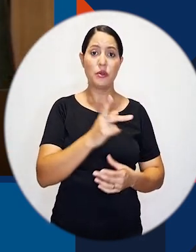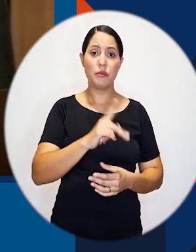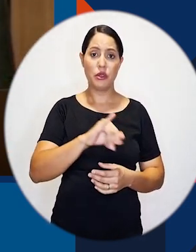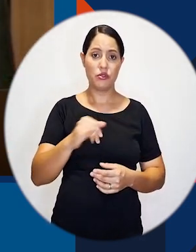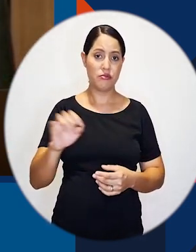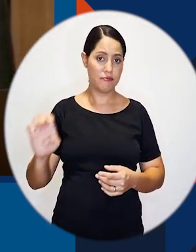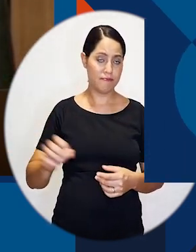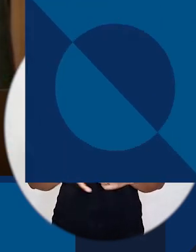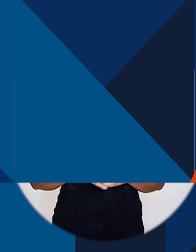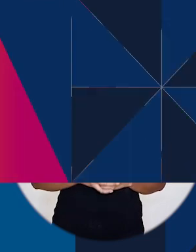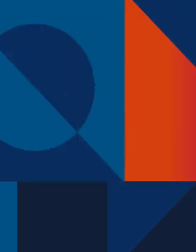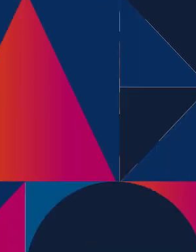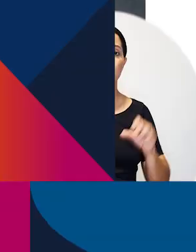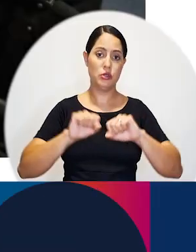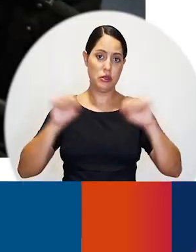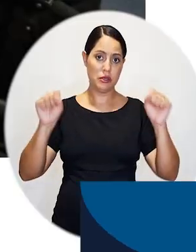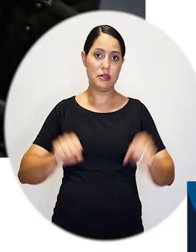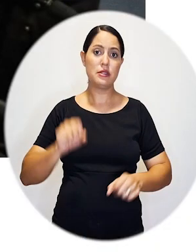do PJE.